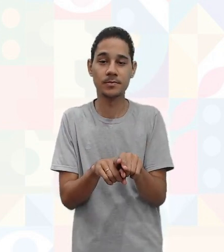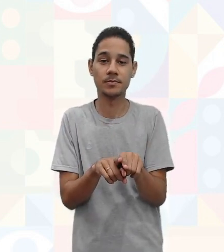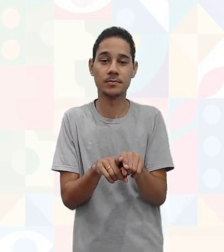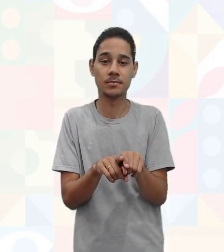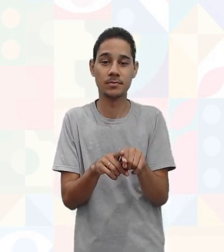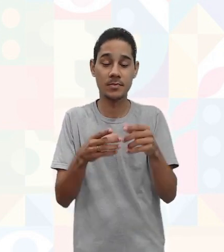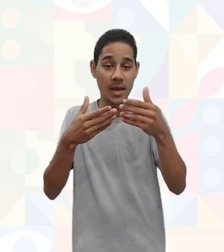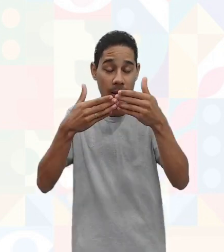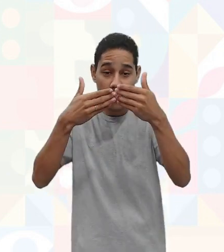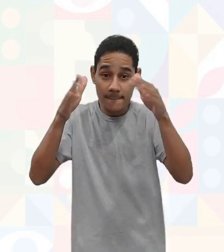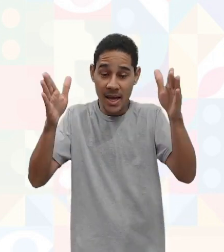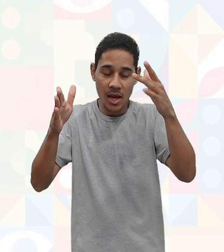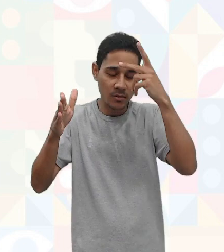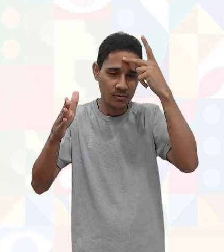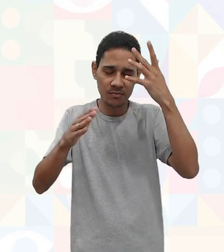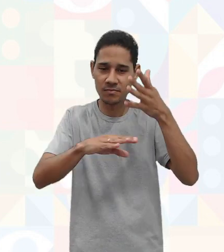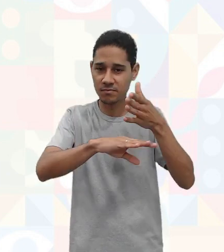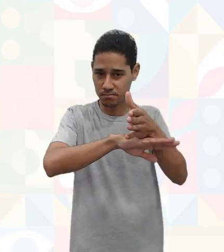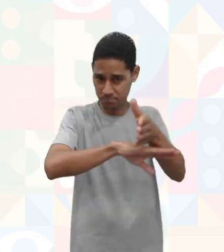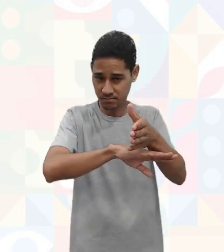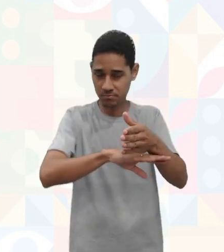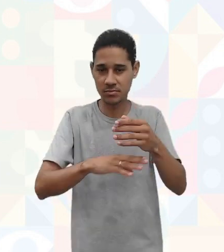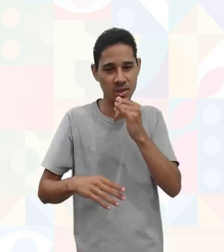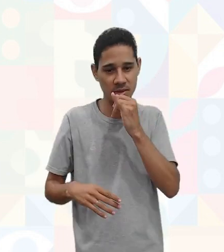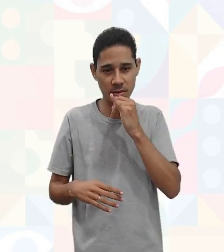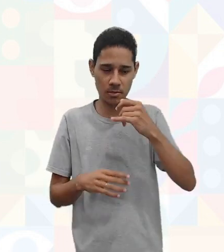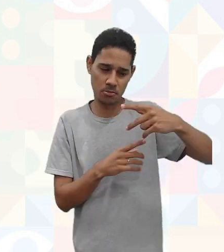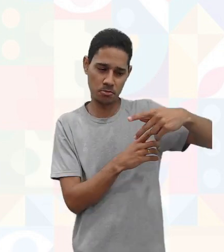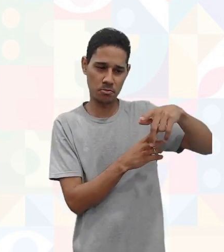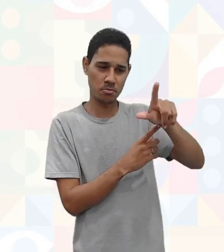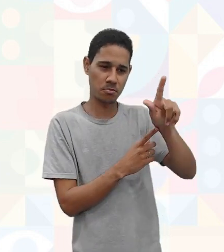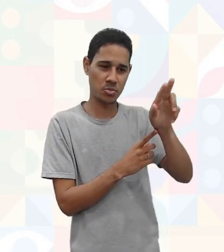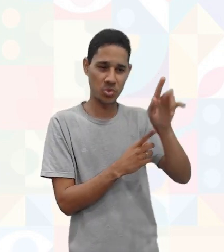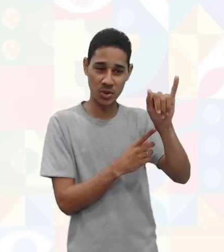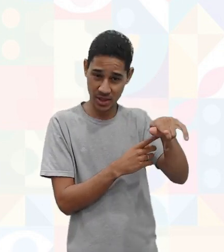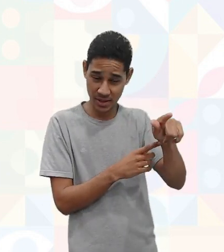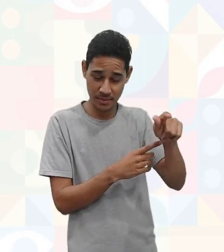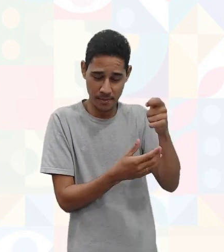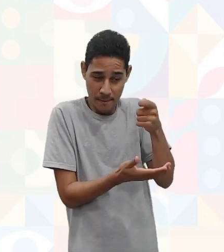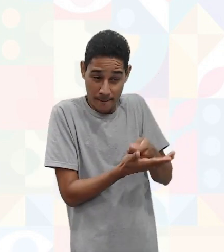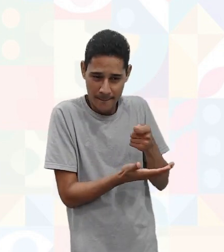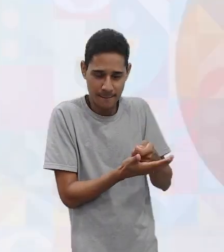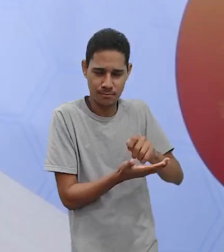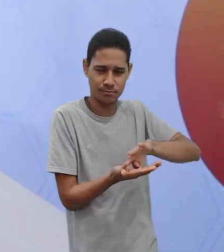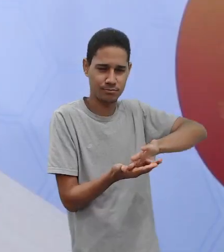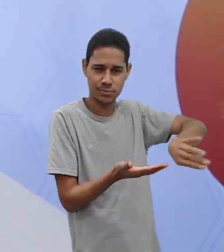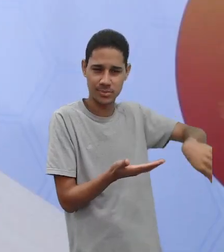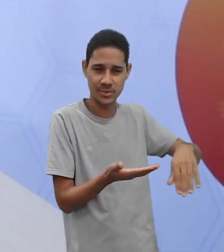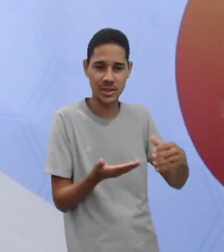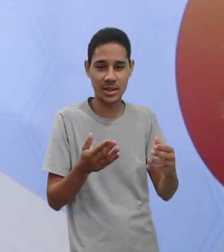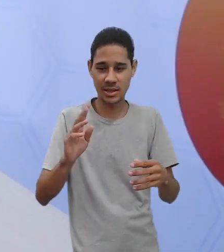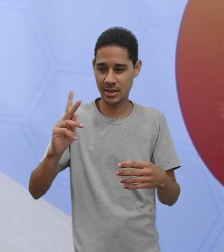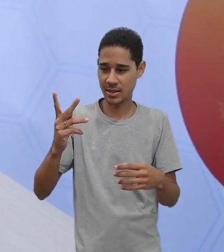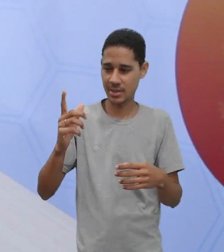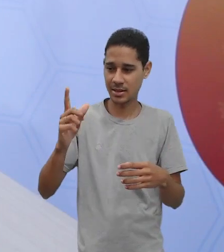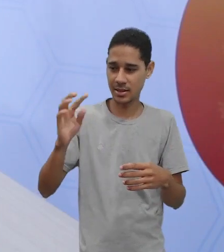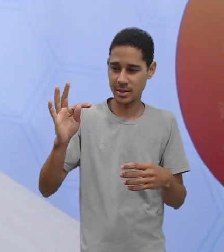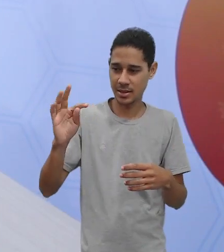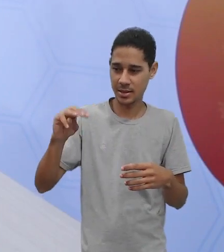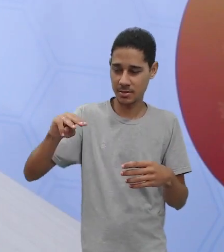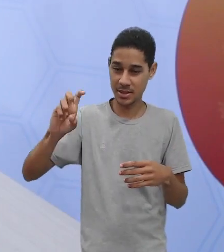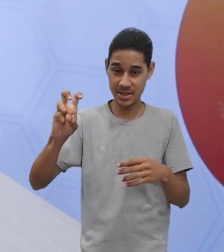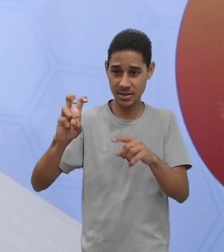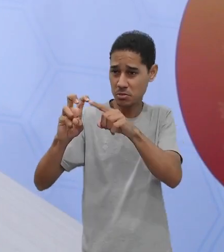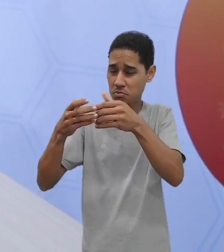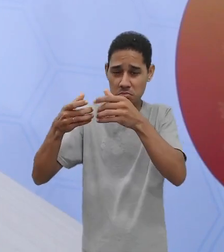partir do momento que a gente elimina dependências e plugins, né, e o HTML5 é um padrão aberto, a gente não tem mais